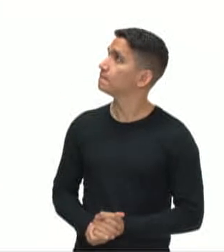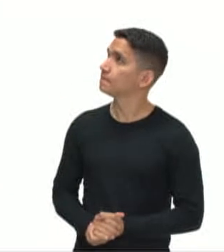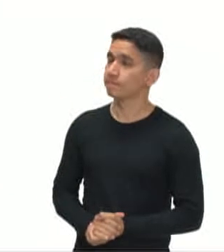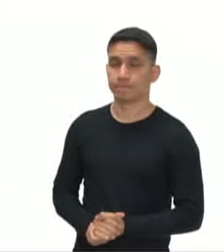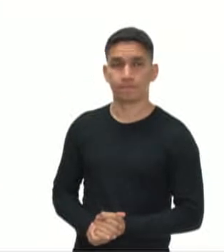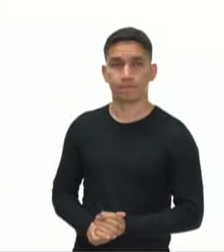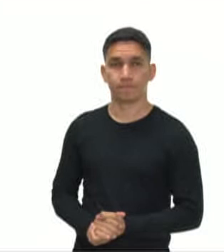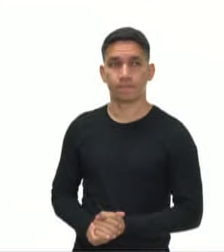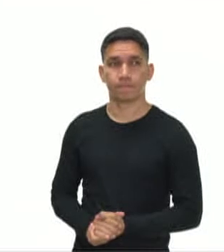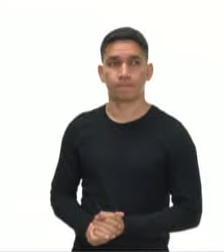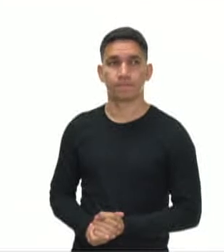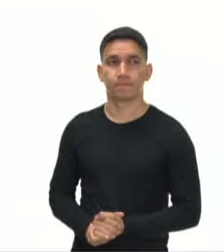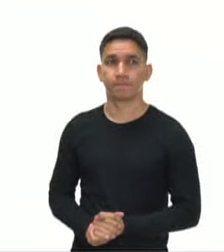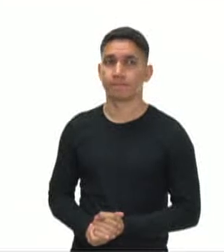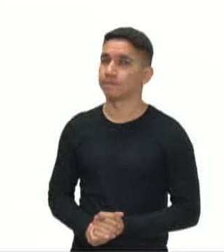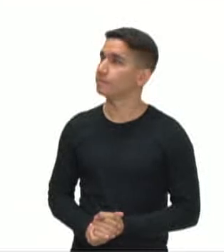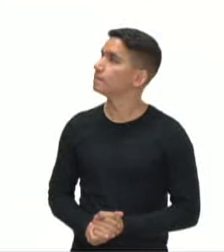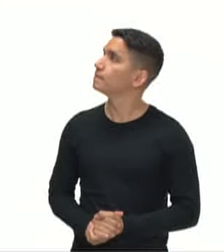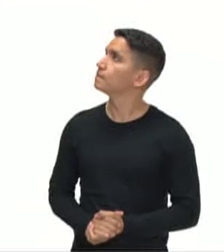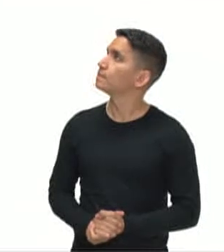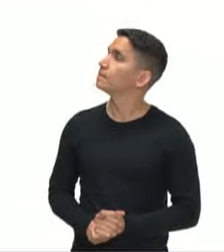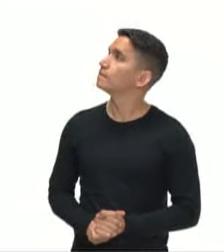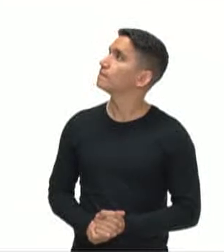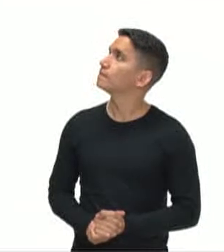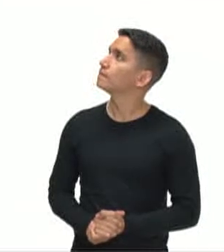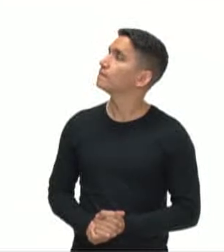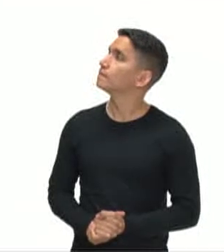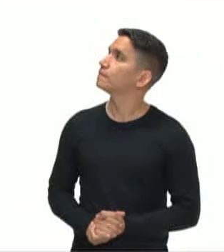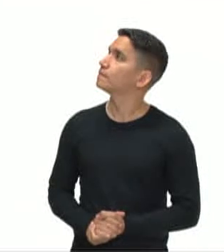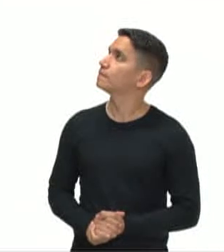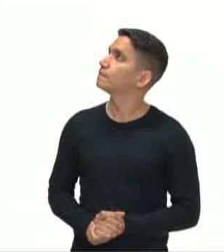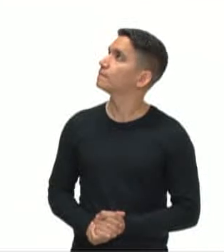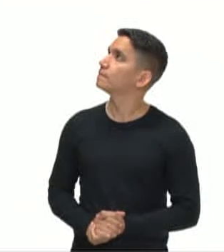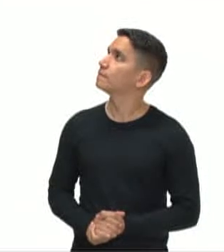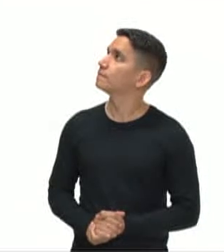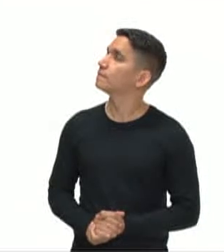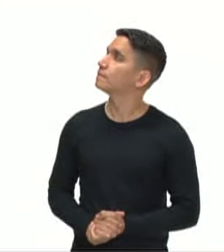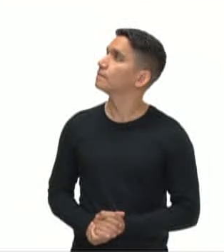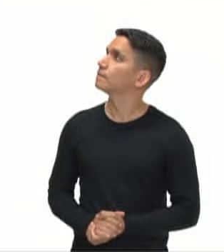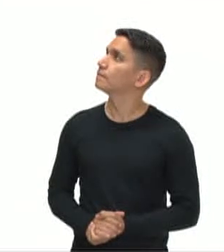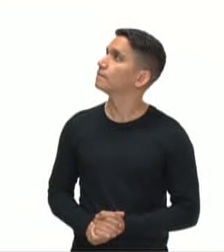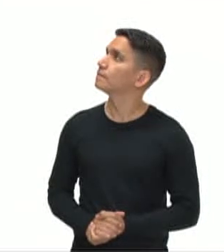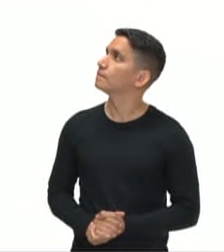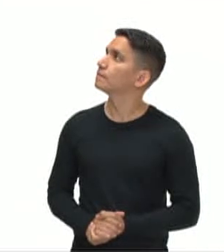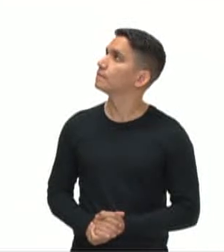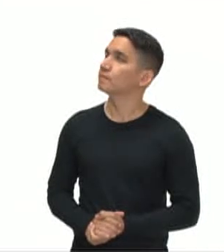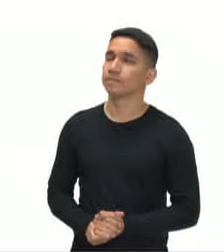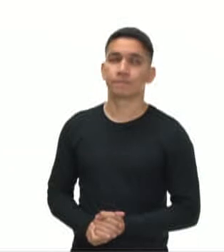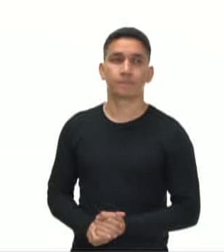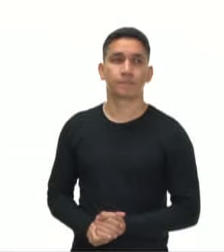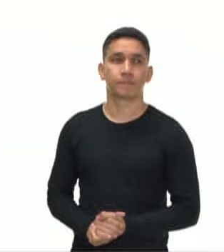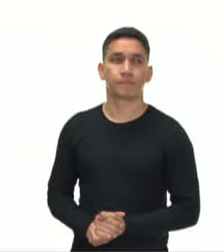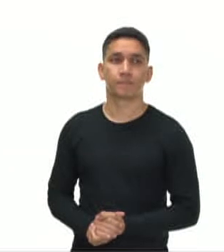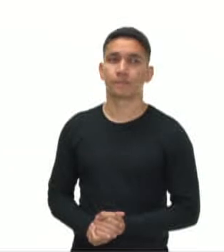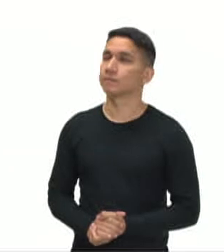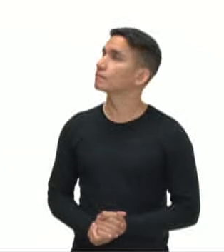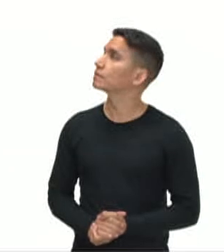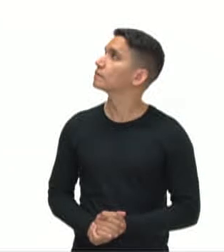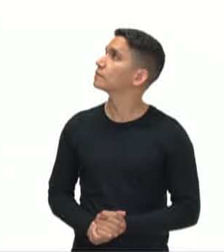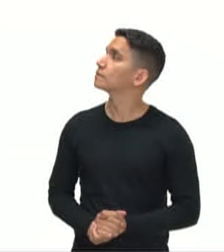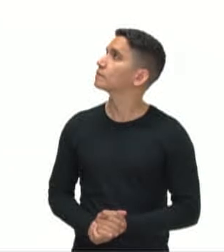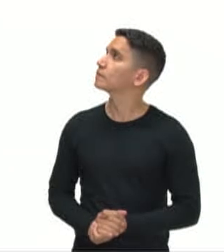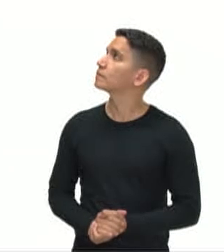Me llamo Manolito García Moreno, pero si tú entras a mi barrio y